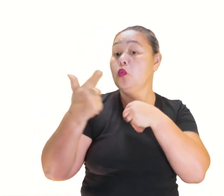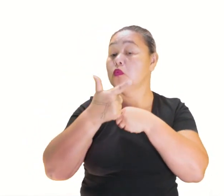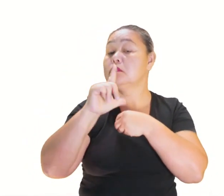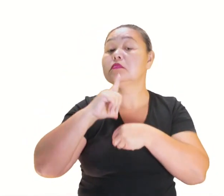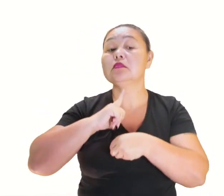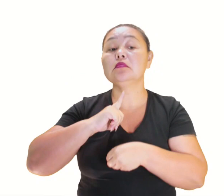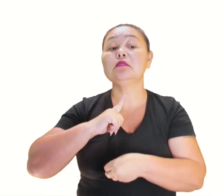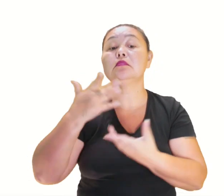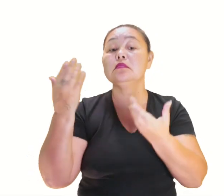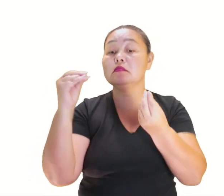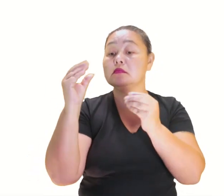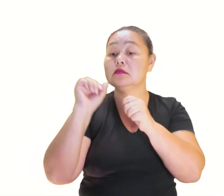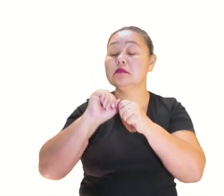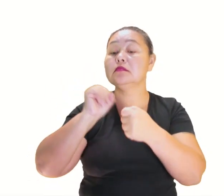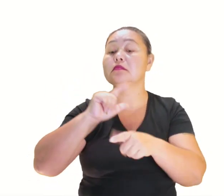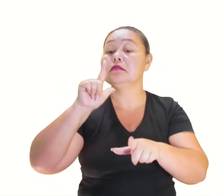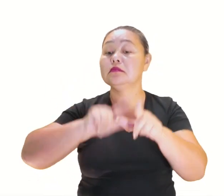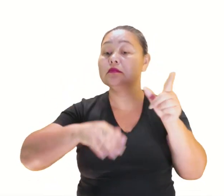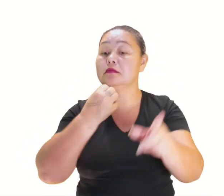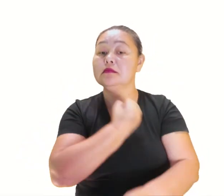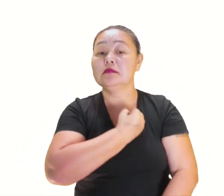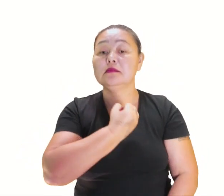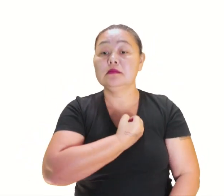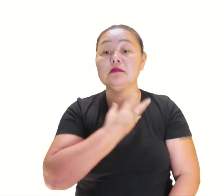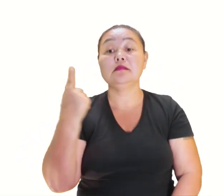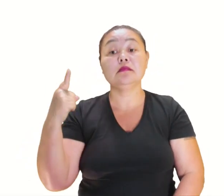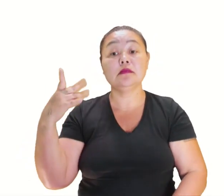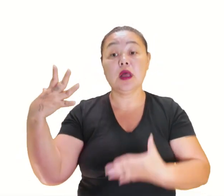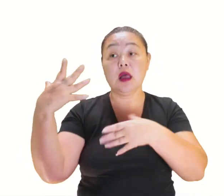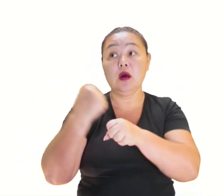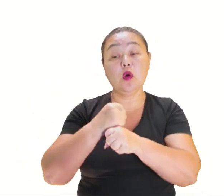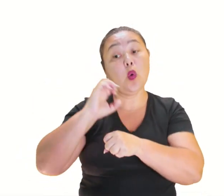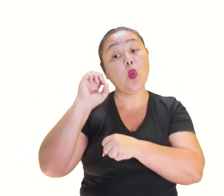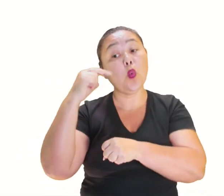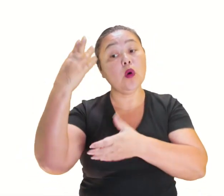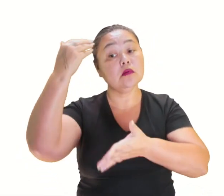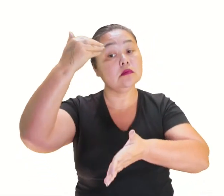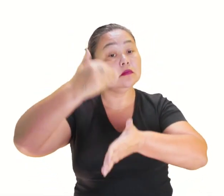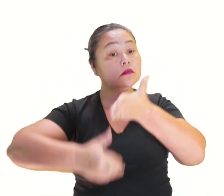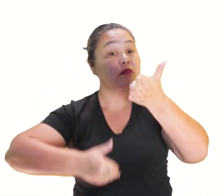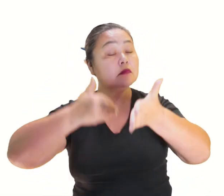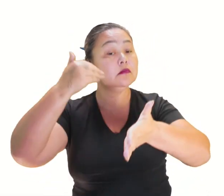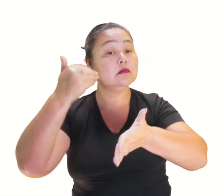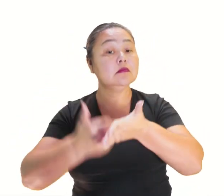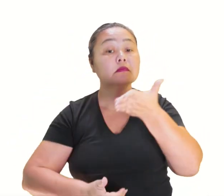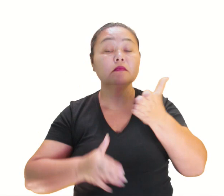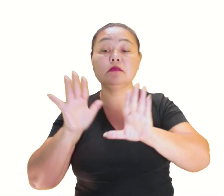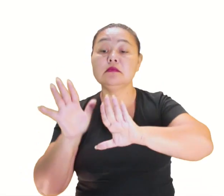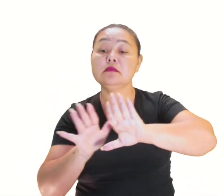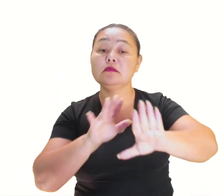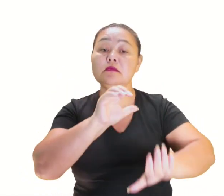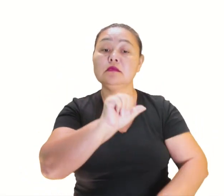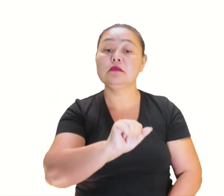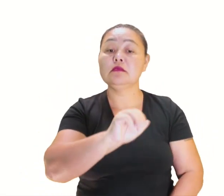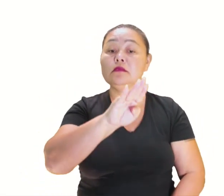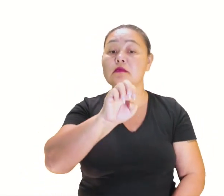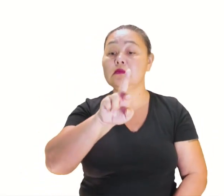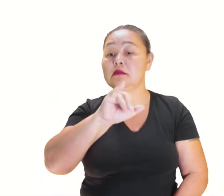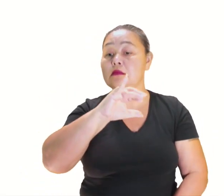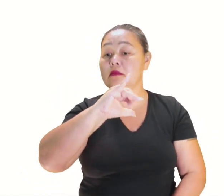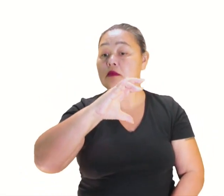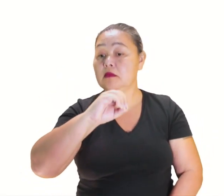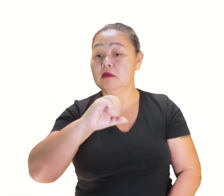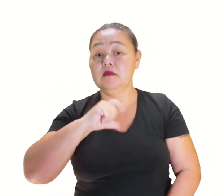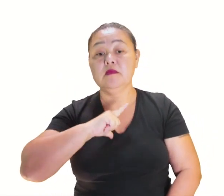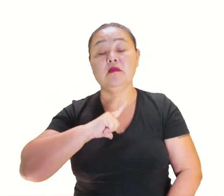expressões algébricas são formadas pela adição ou subtração de termos